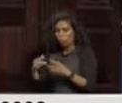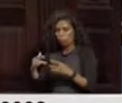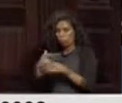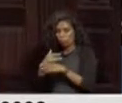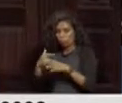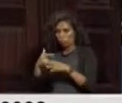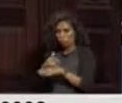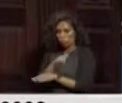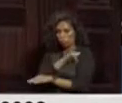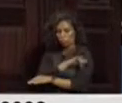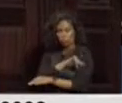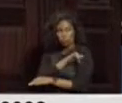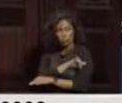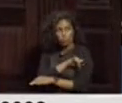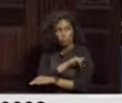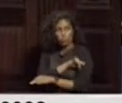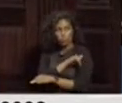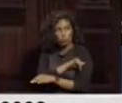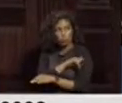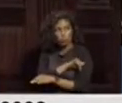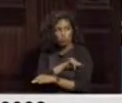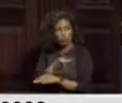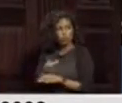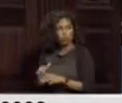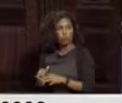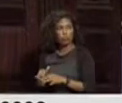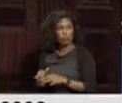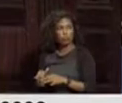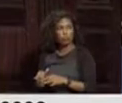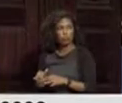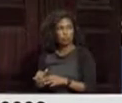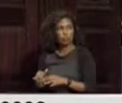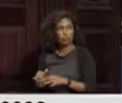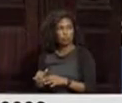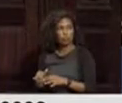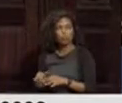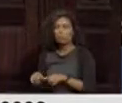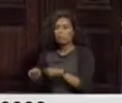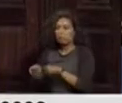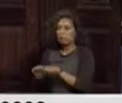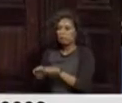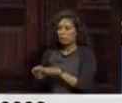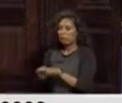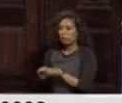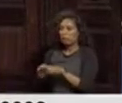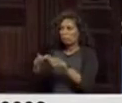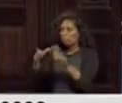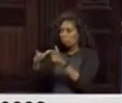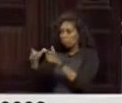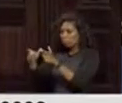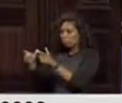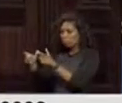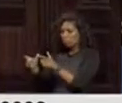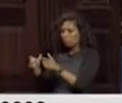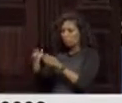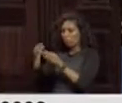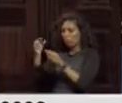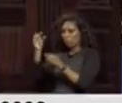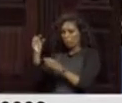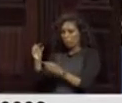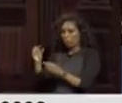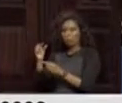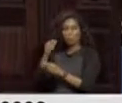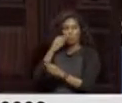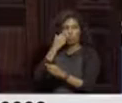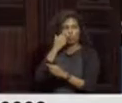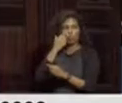e na Baixada, mas sem excluir o interior, principalmente não só a região dos